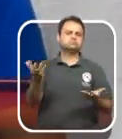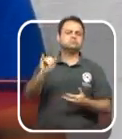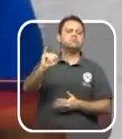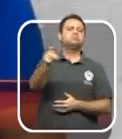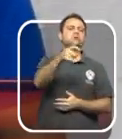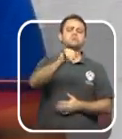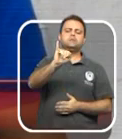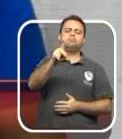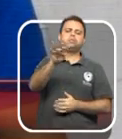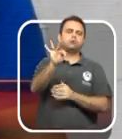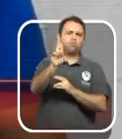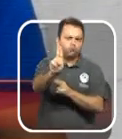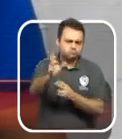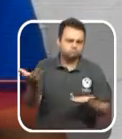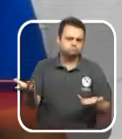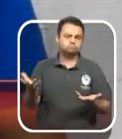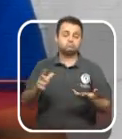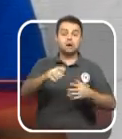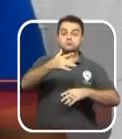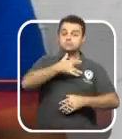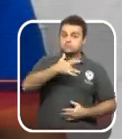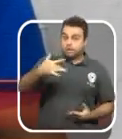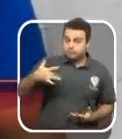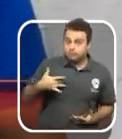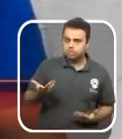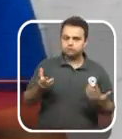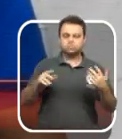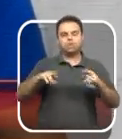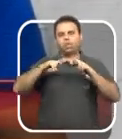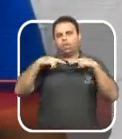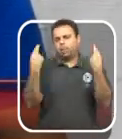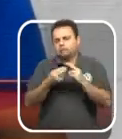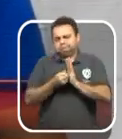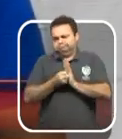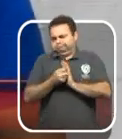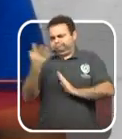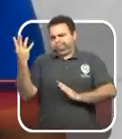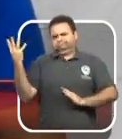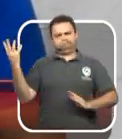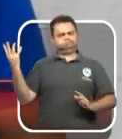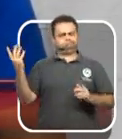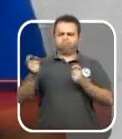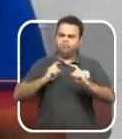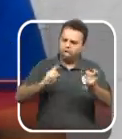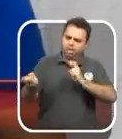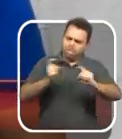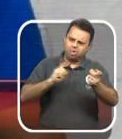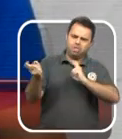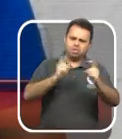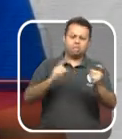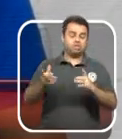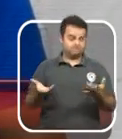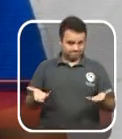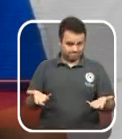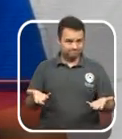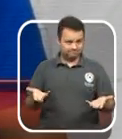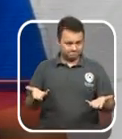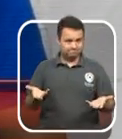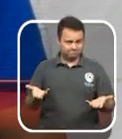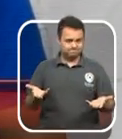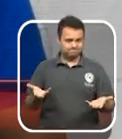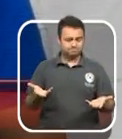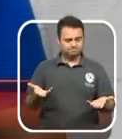questão do IPTU, na área da saúde foram inúmeras reuniões, enfim, realmente